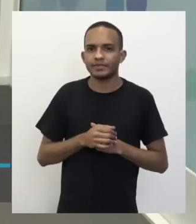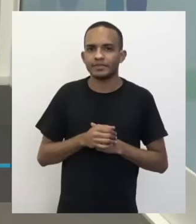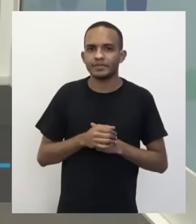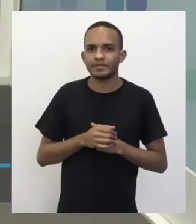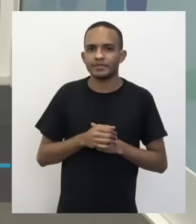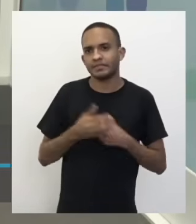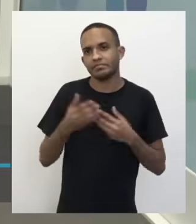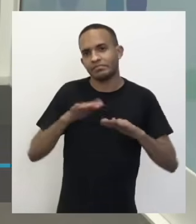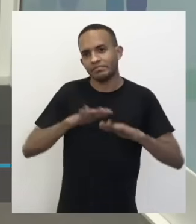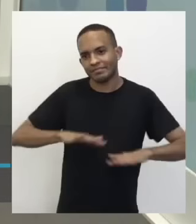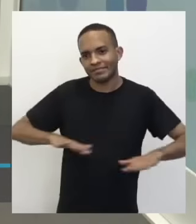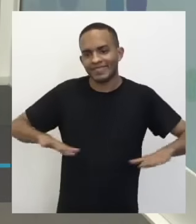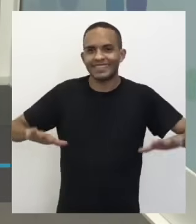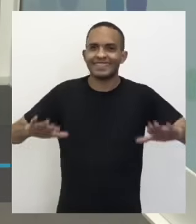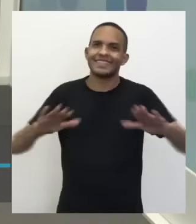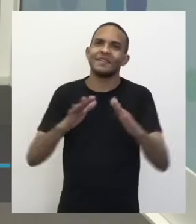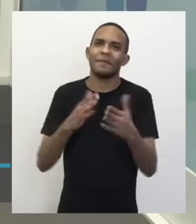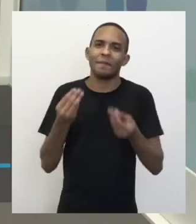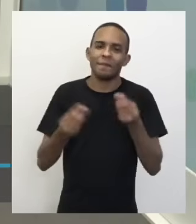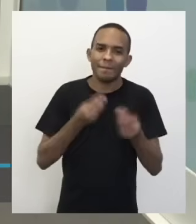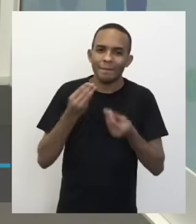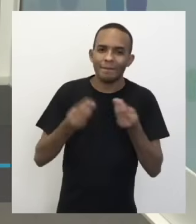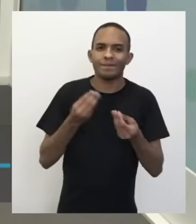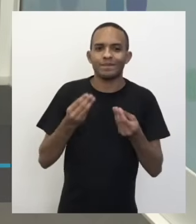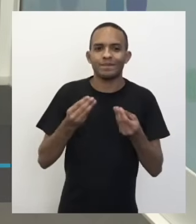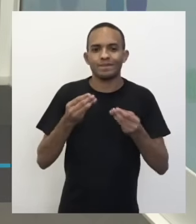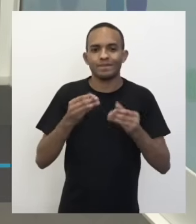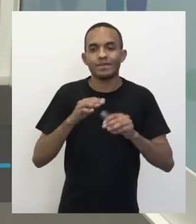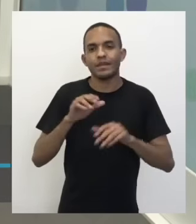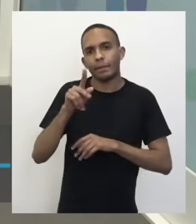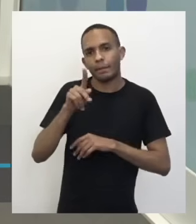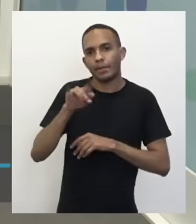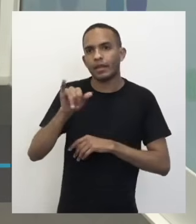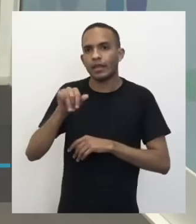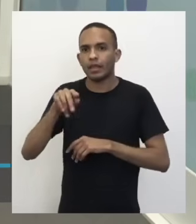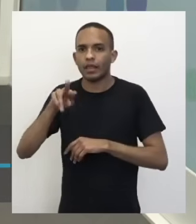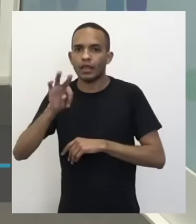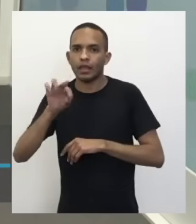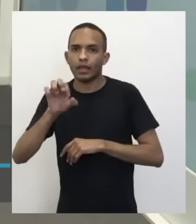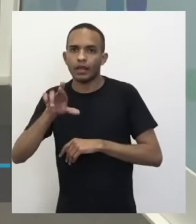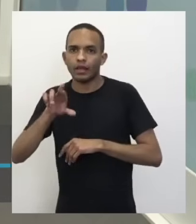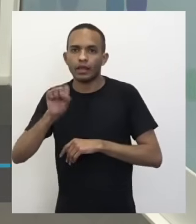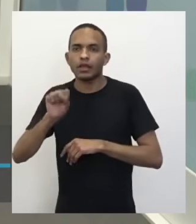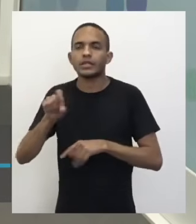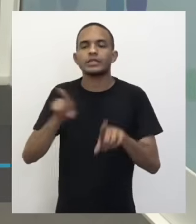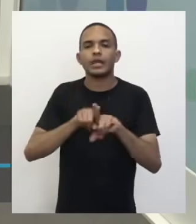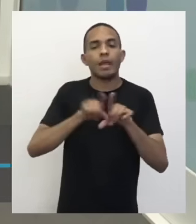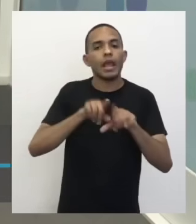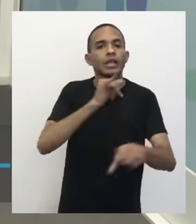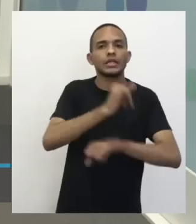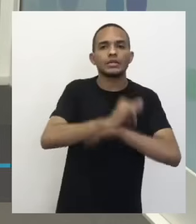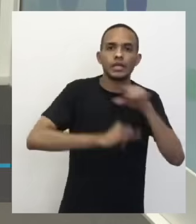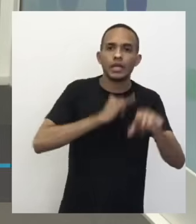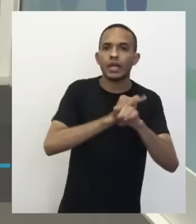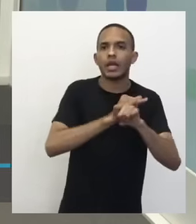Eles, em geral, eles estão colocando. Na internet, jornal. Uma colocou em páginas da internet